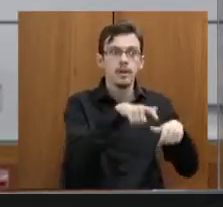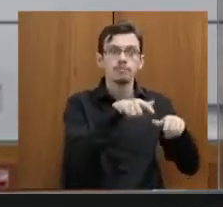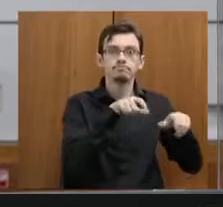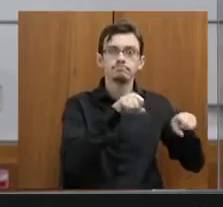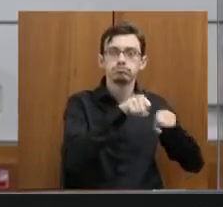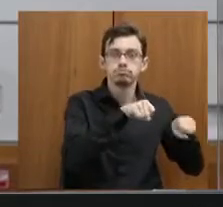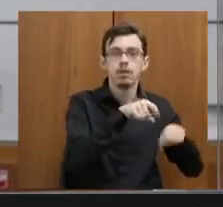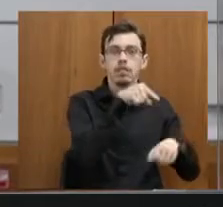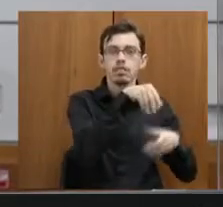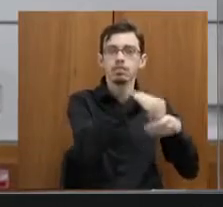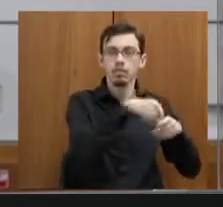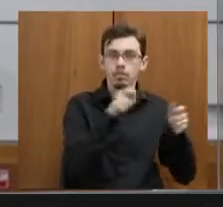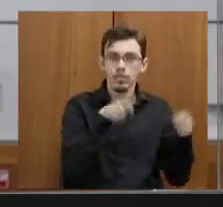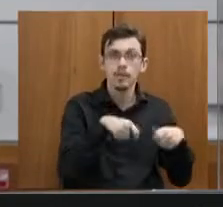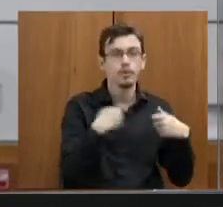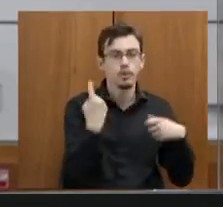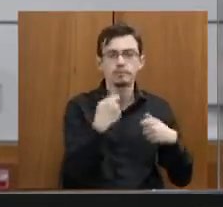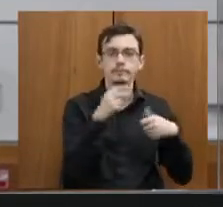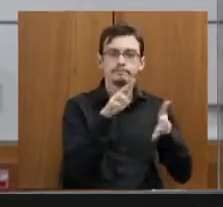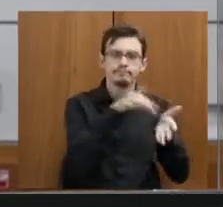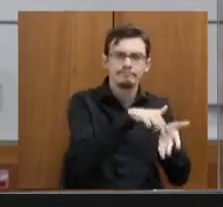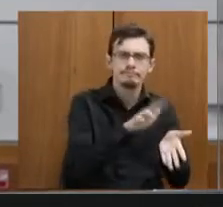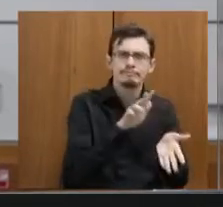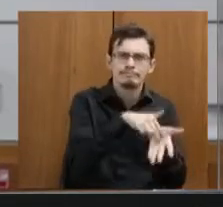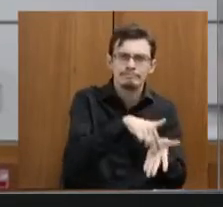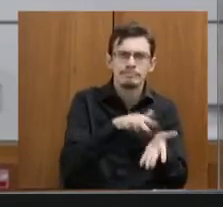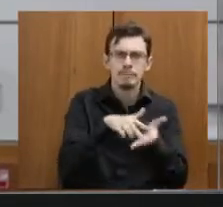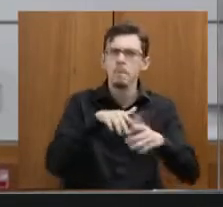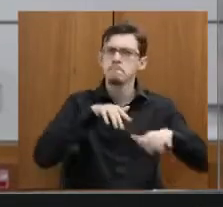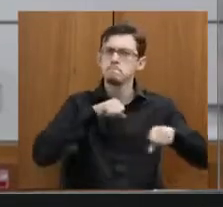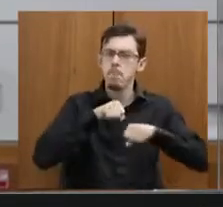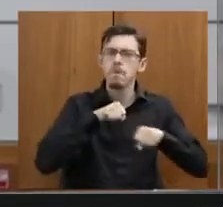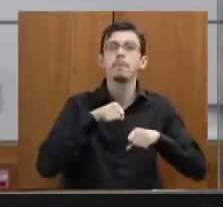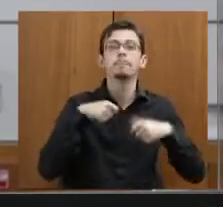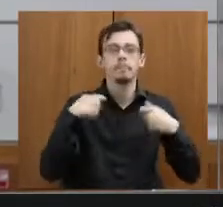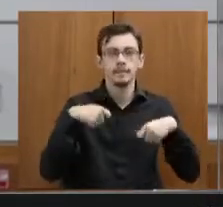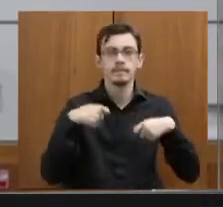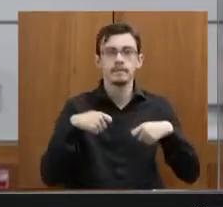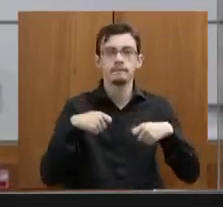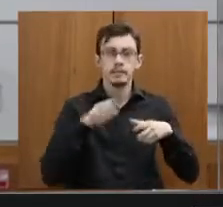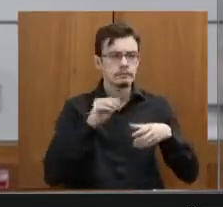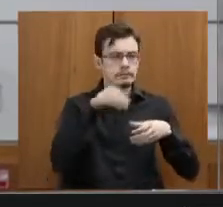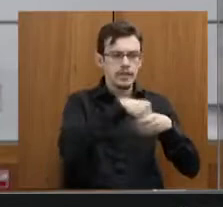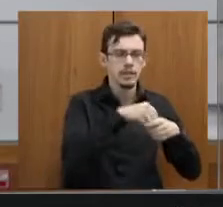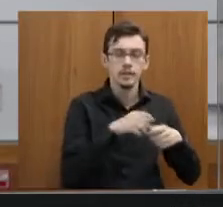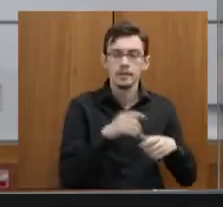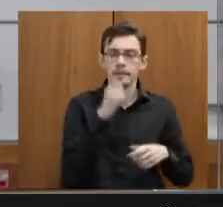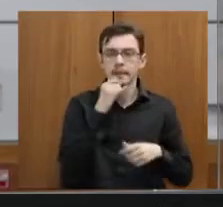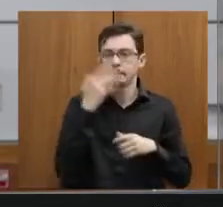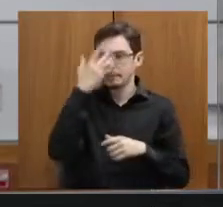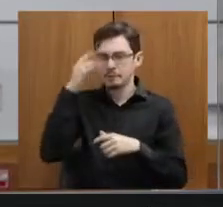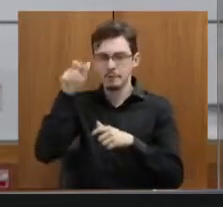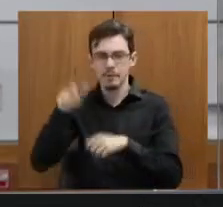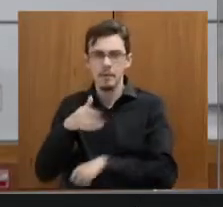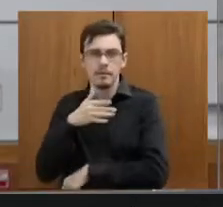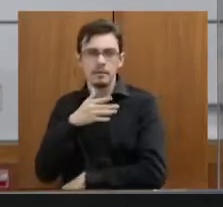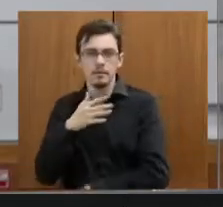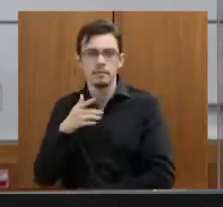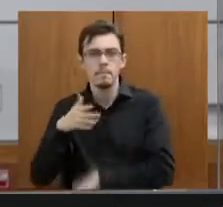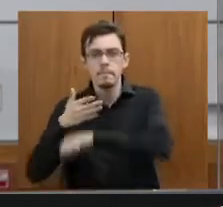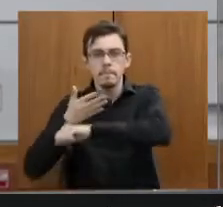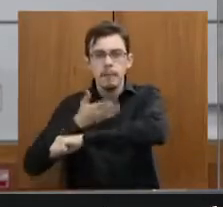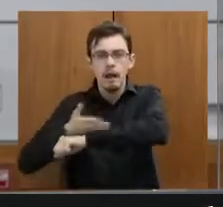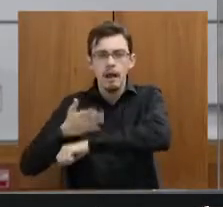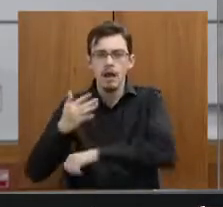precisamos ocupar ocupar e ocupar tá não quero saber se o racista não quer me ver ele